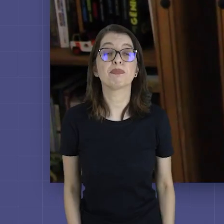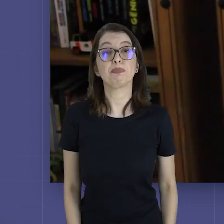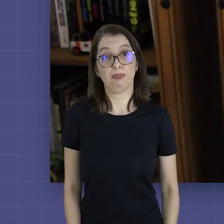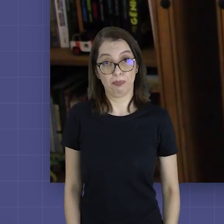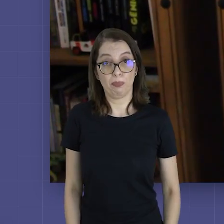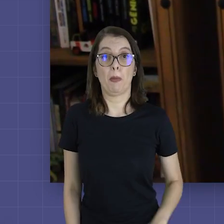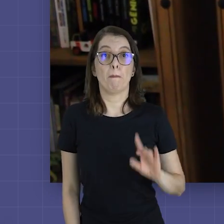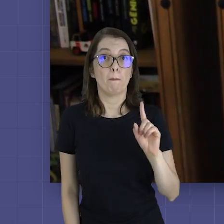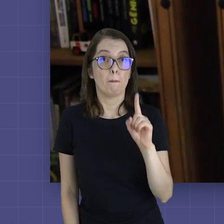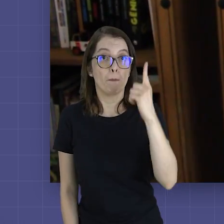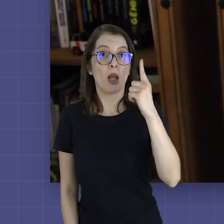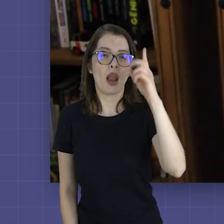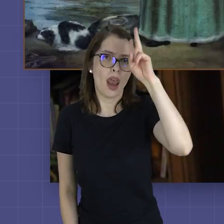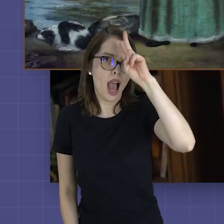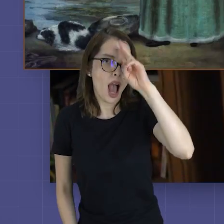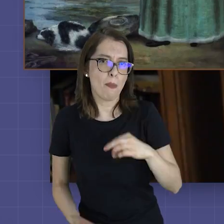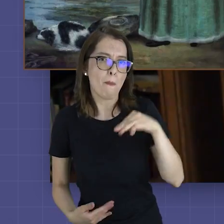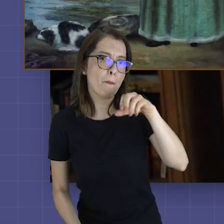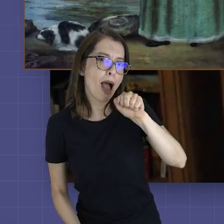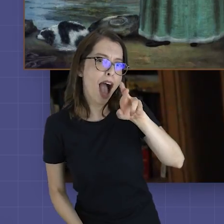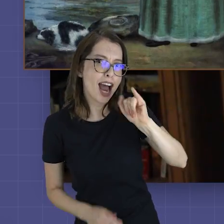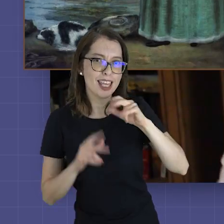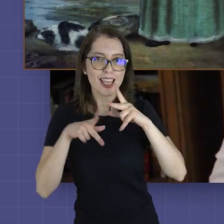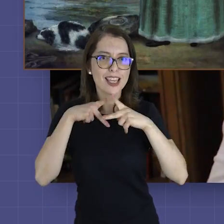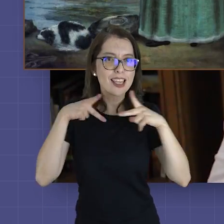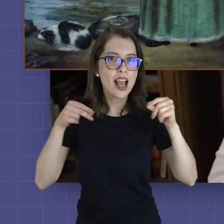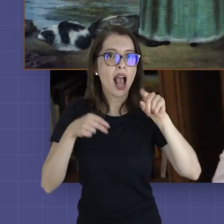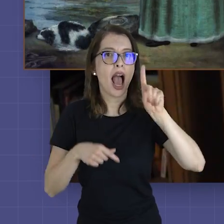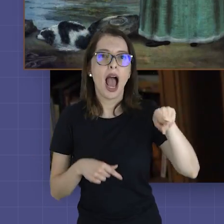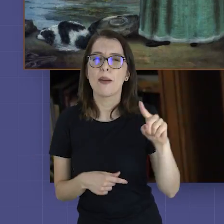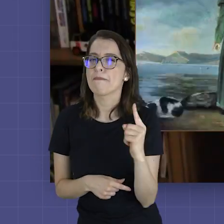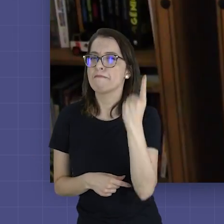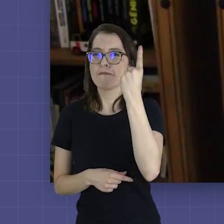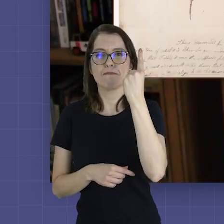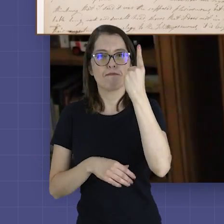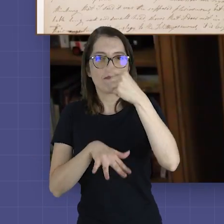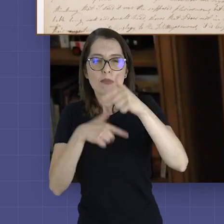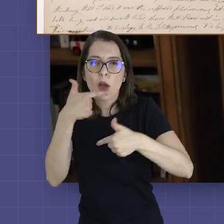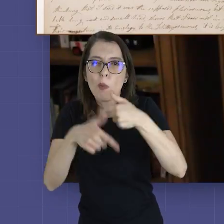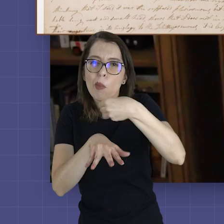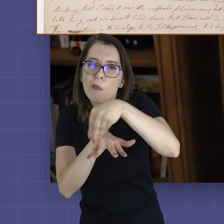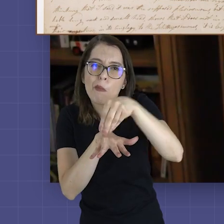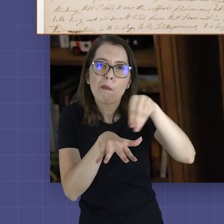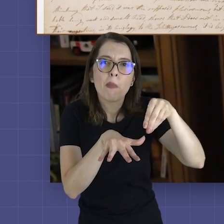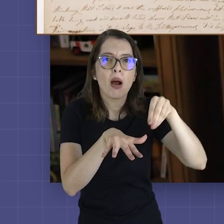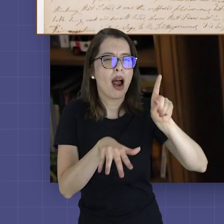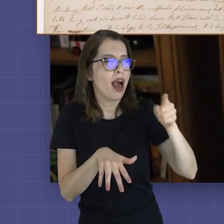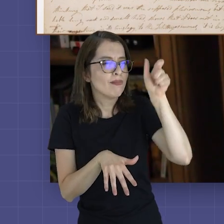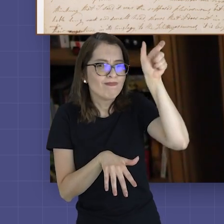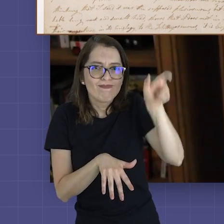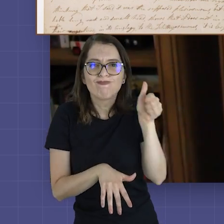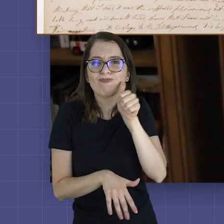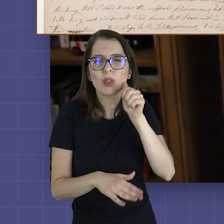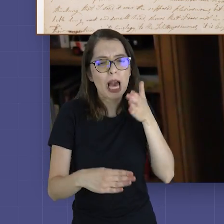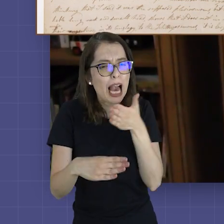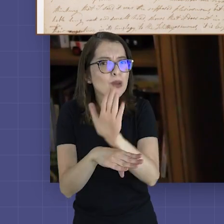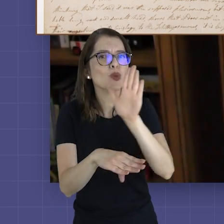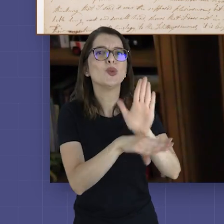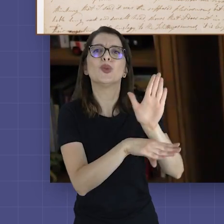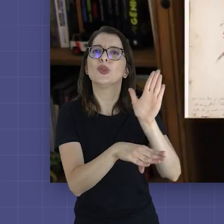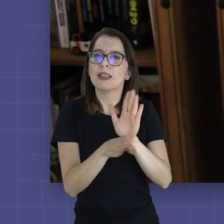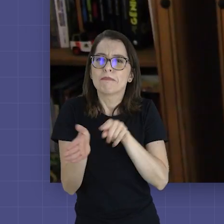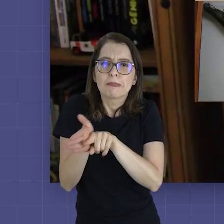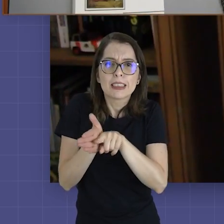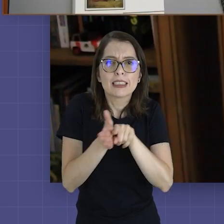que, em primeiro lugar, a gente tem que citar a Mary Ann, porque ela é a nossa mãezinha da paleontologia. Ela foi uma das mulheres que